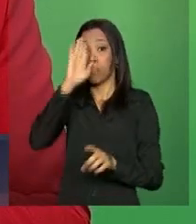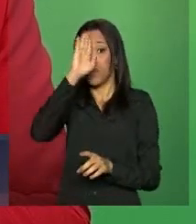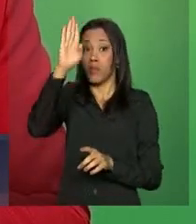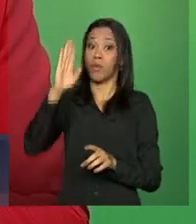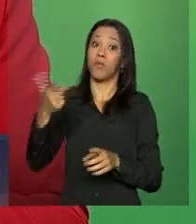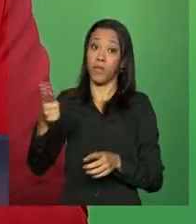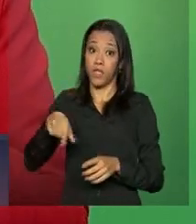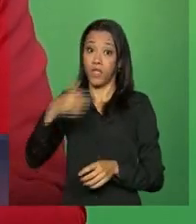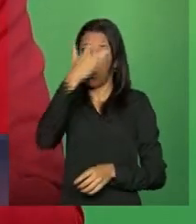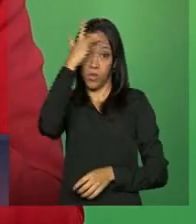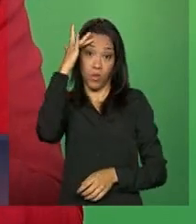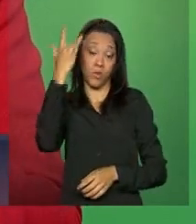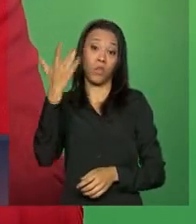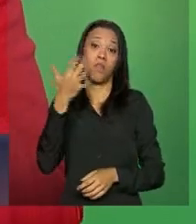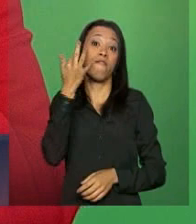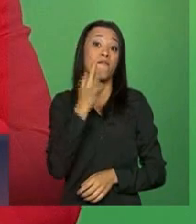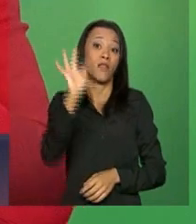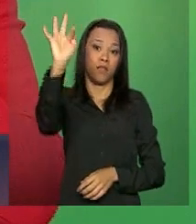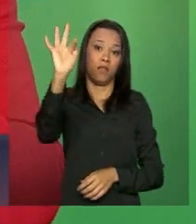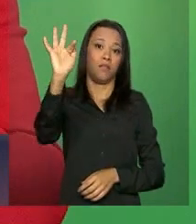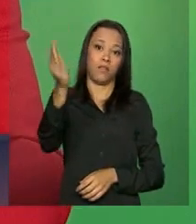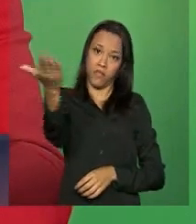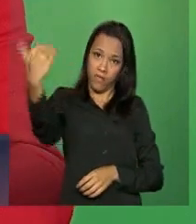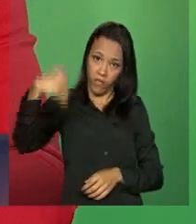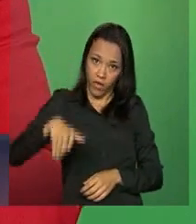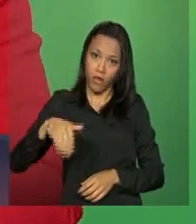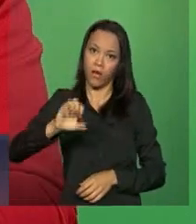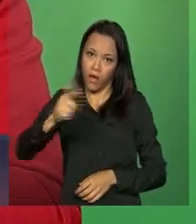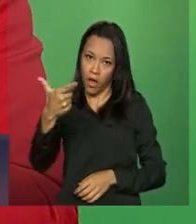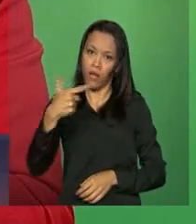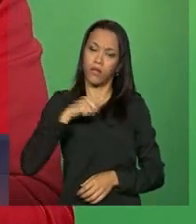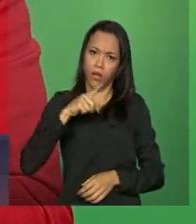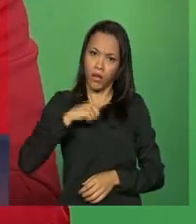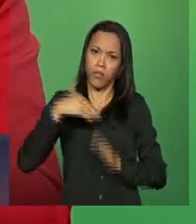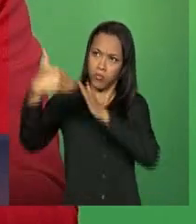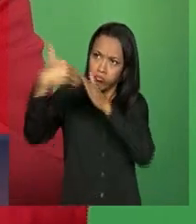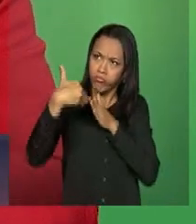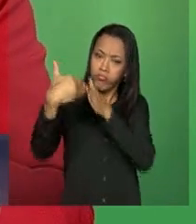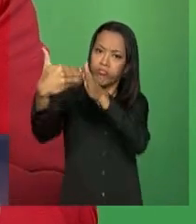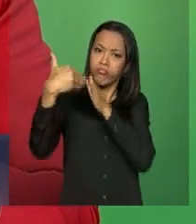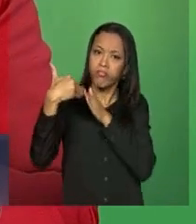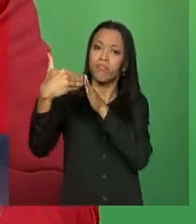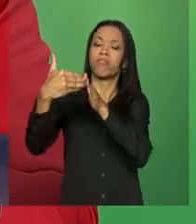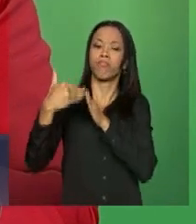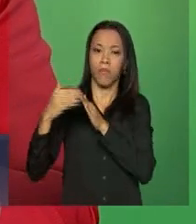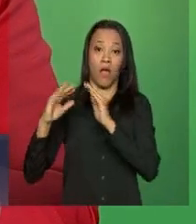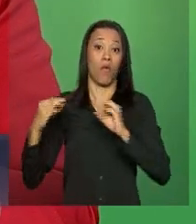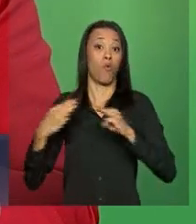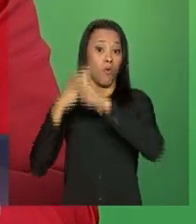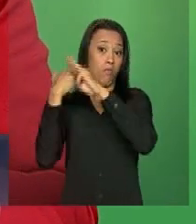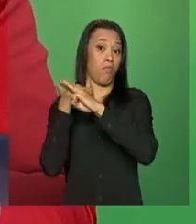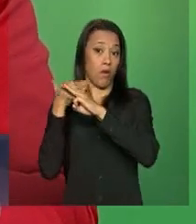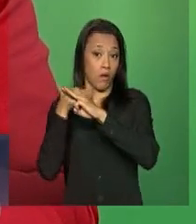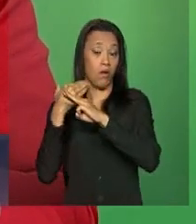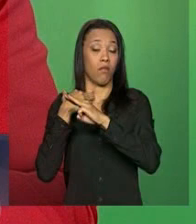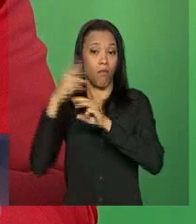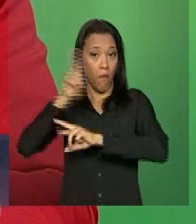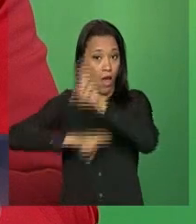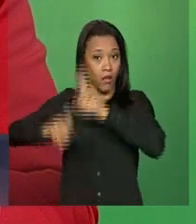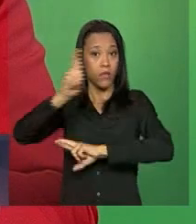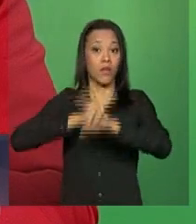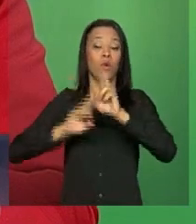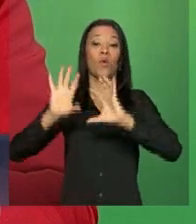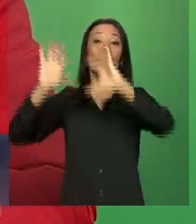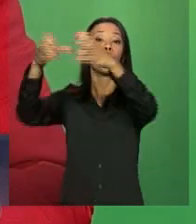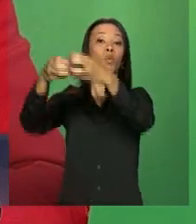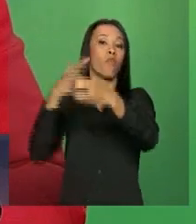os franceses, né? Então, é claro, nós temos relações societárias com eles e isso precisa ser considerado e será considerado,